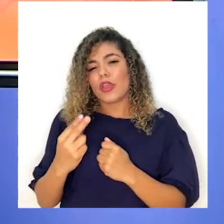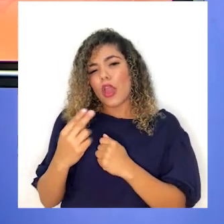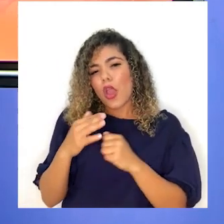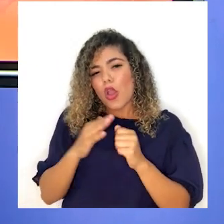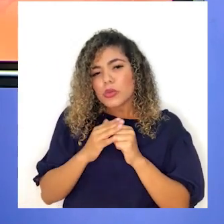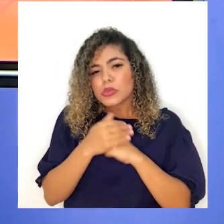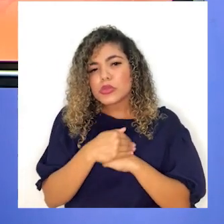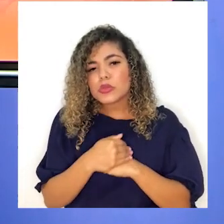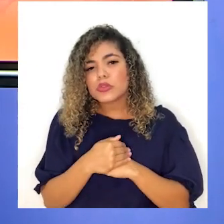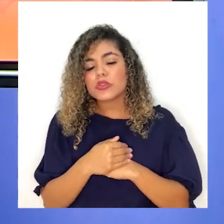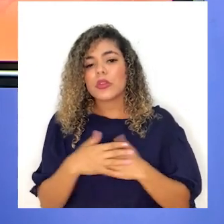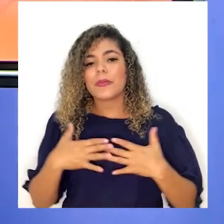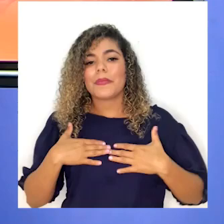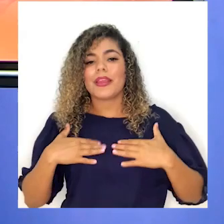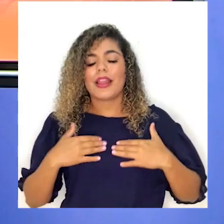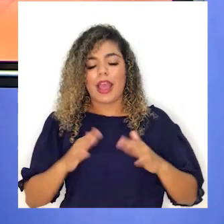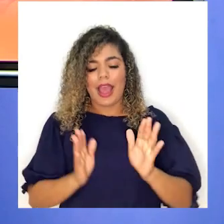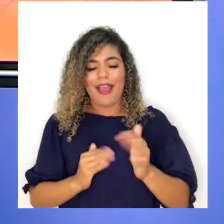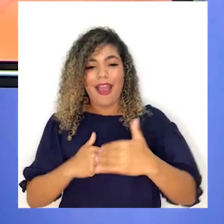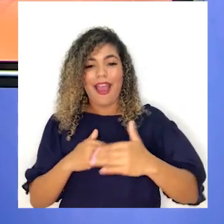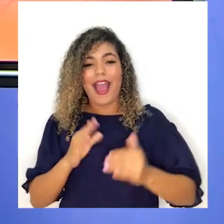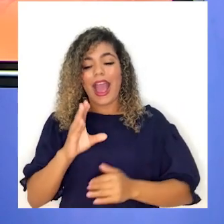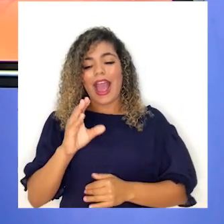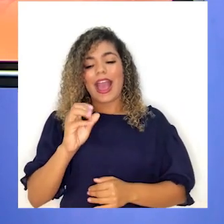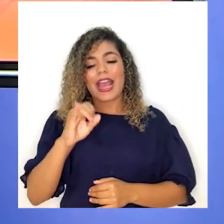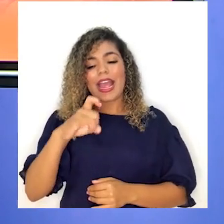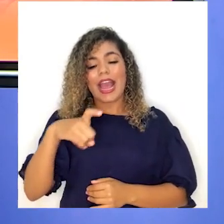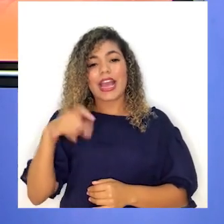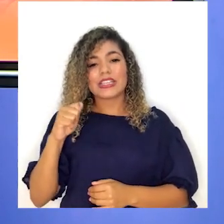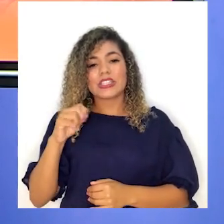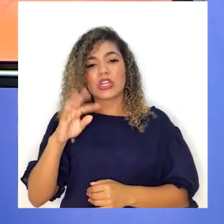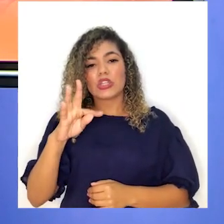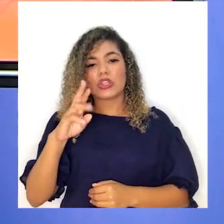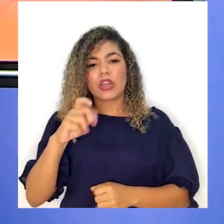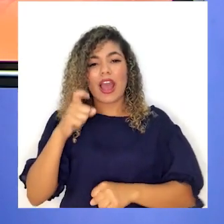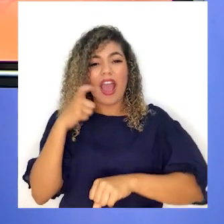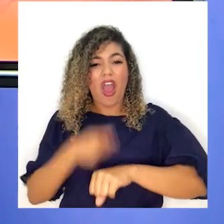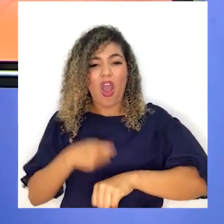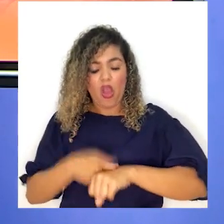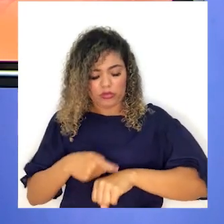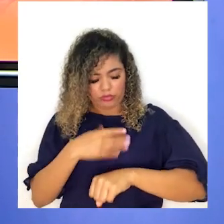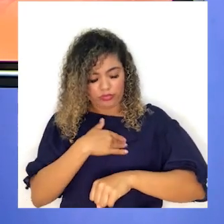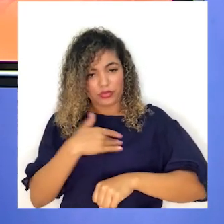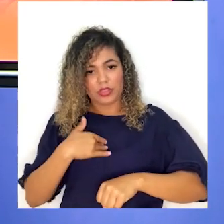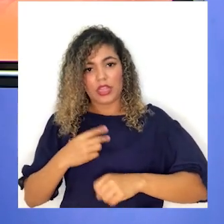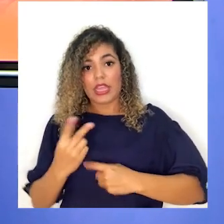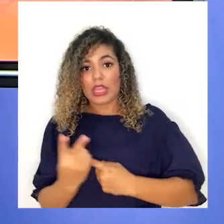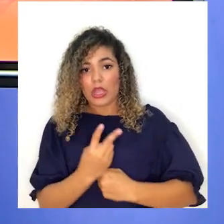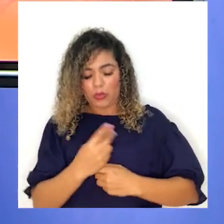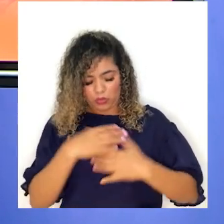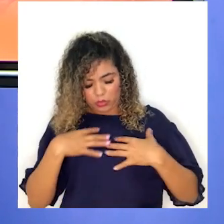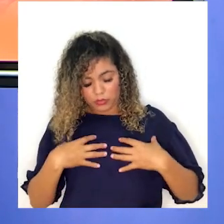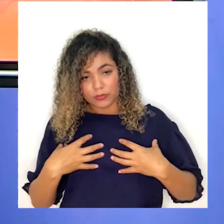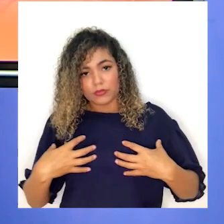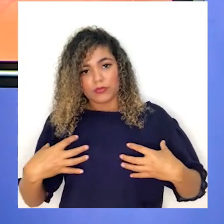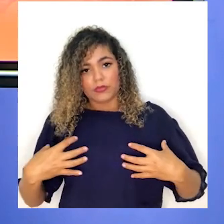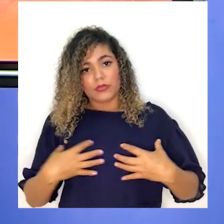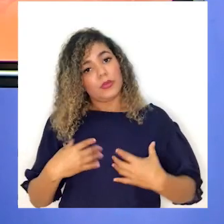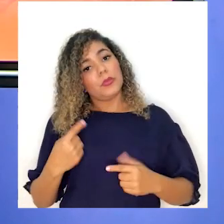caixa torácica, ossos resistentes que protegem esse órgão essencial à